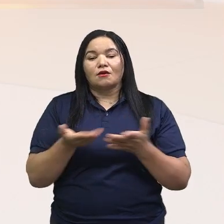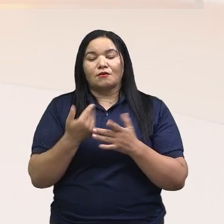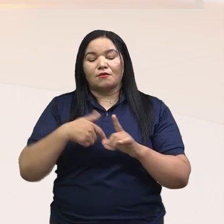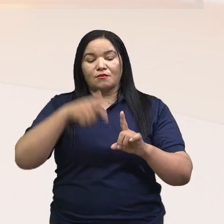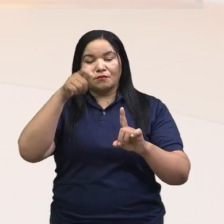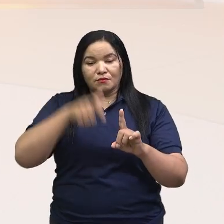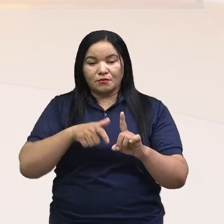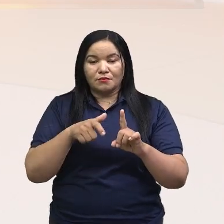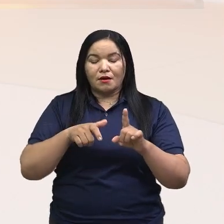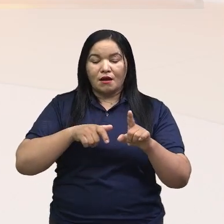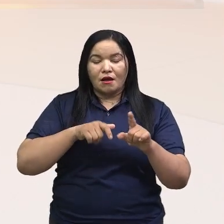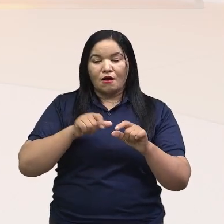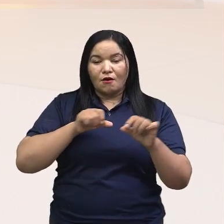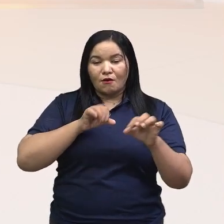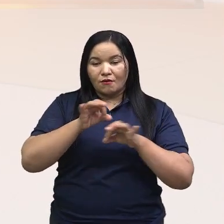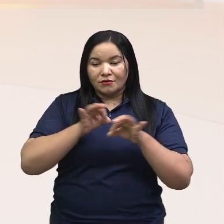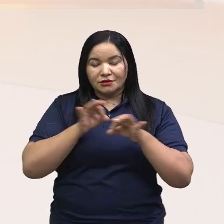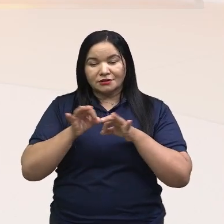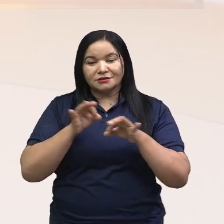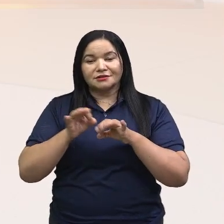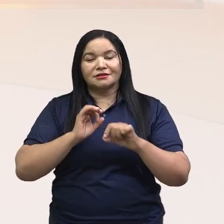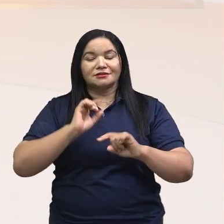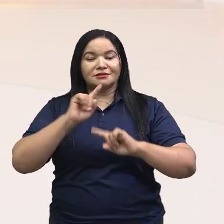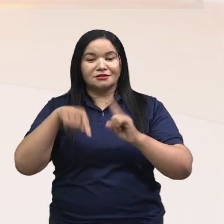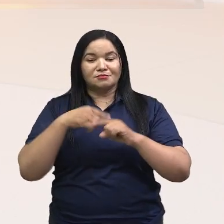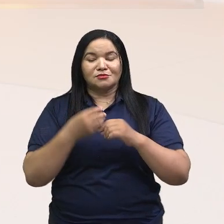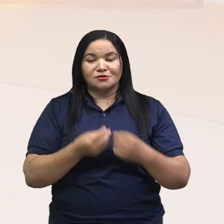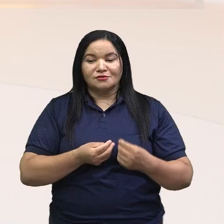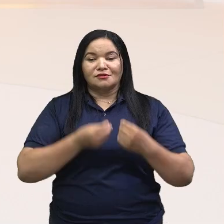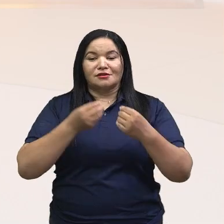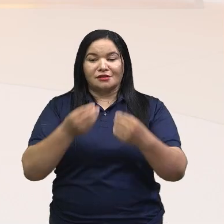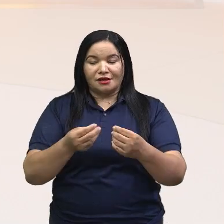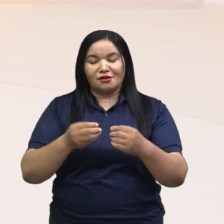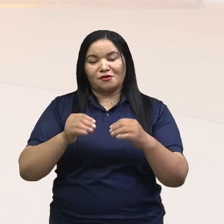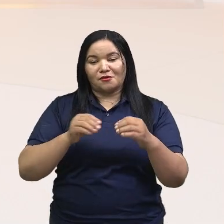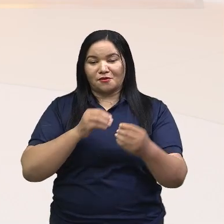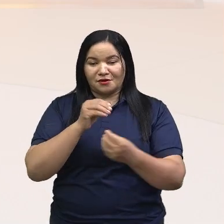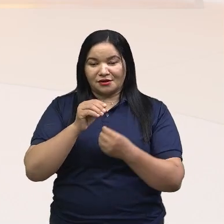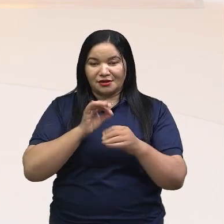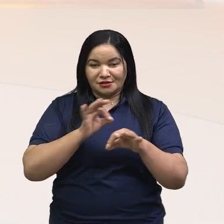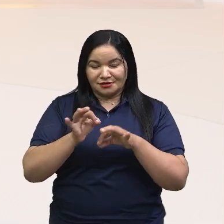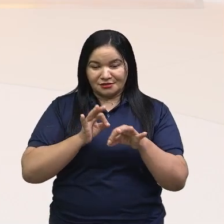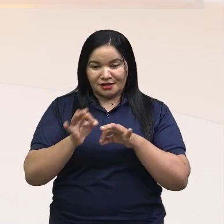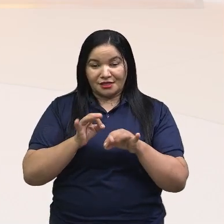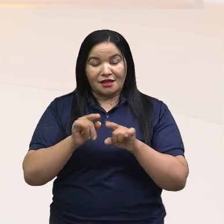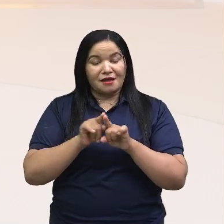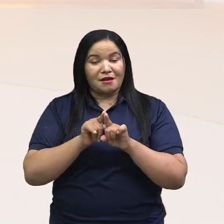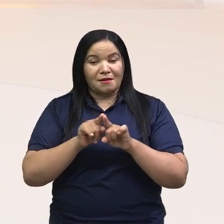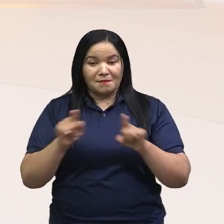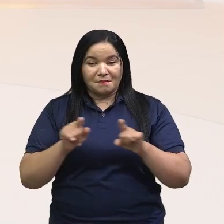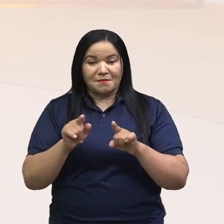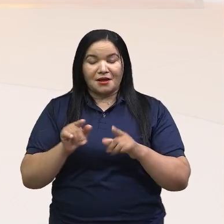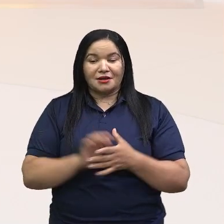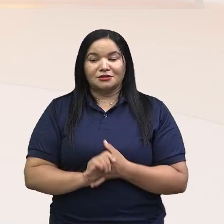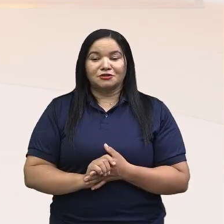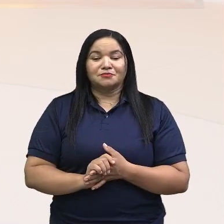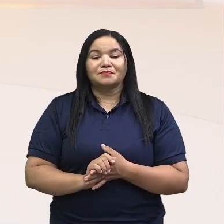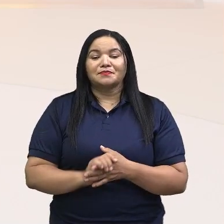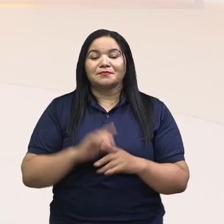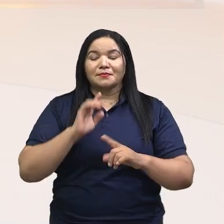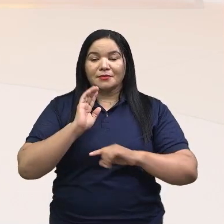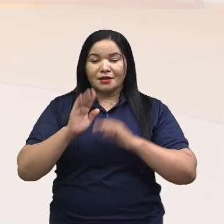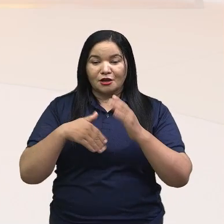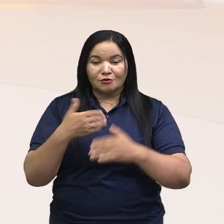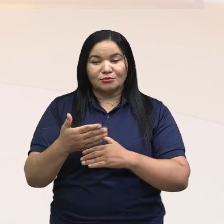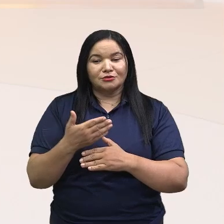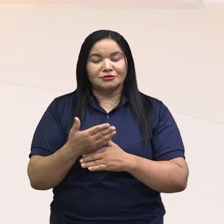a casa para depois entregá-la organizada. Só que, de um modo geral, o Vargas